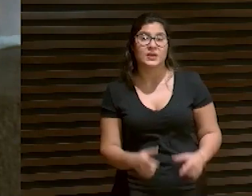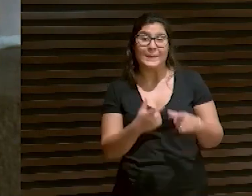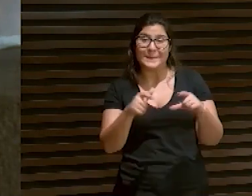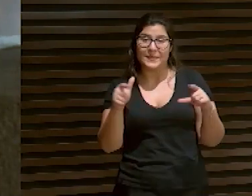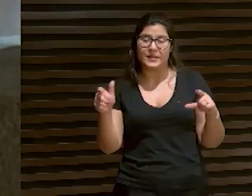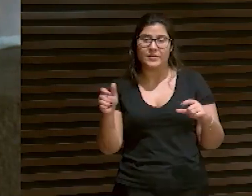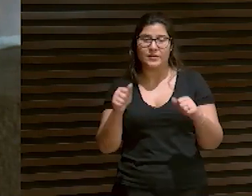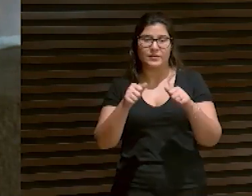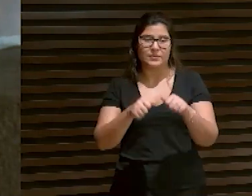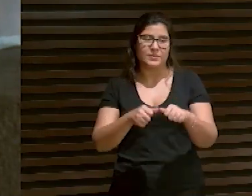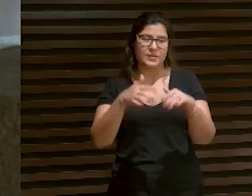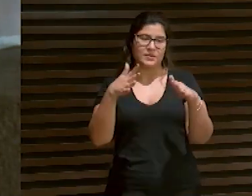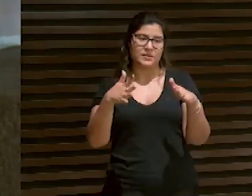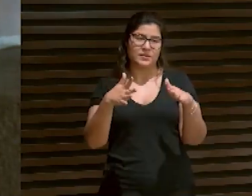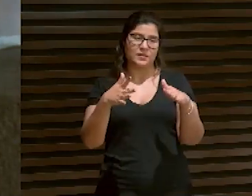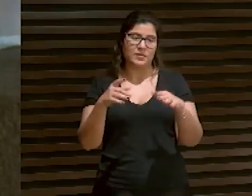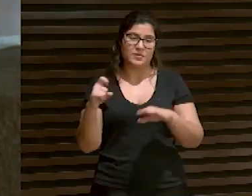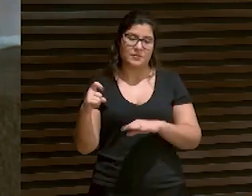sendo domesticado.